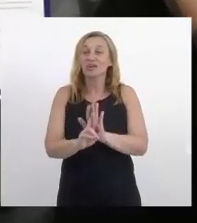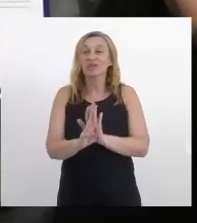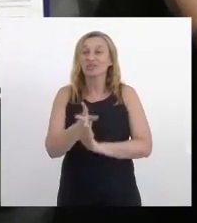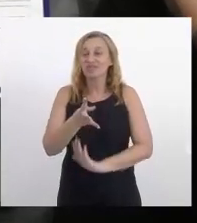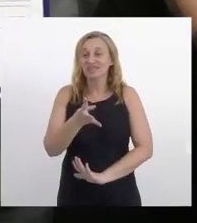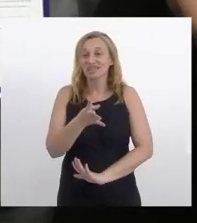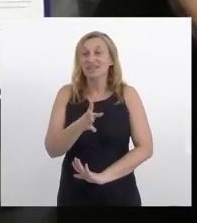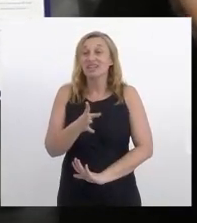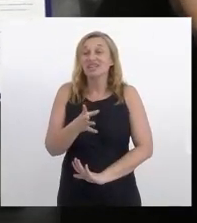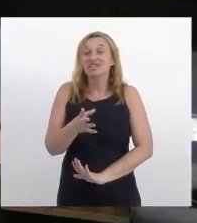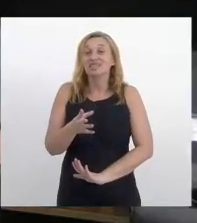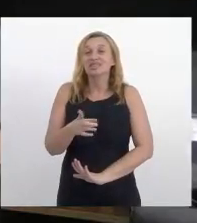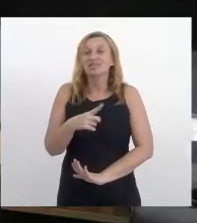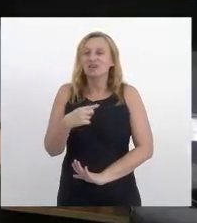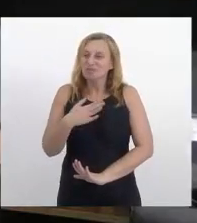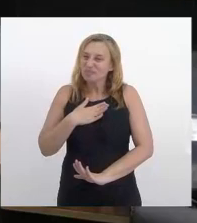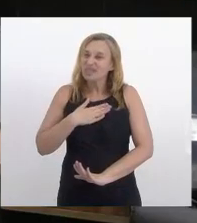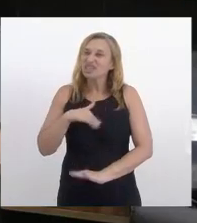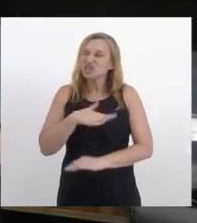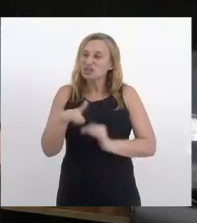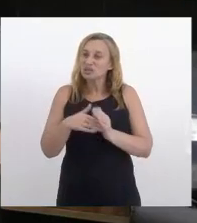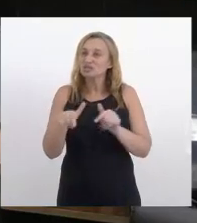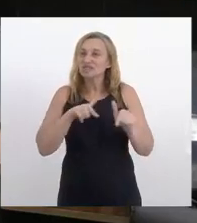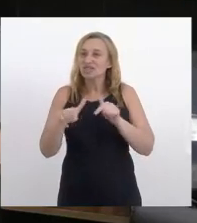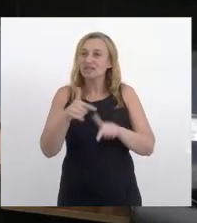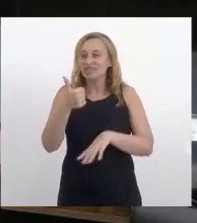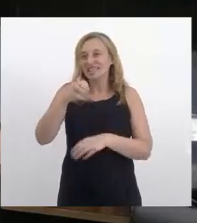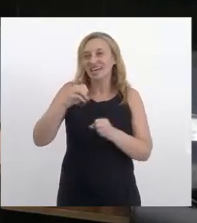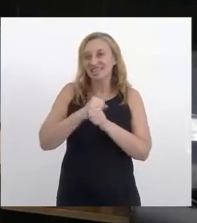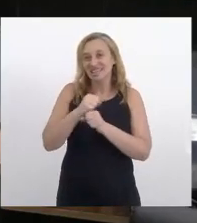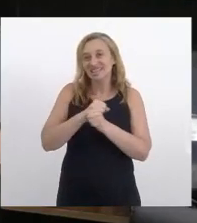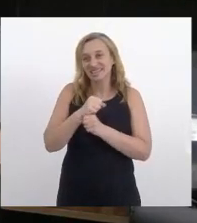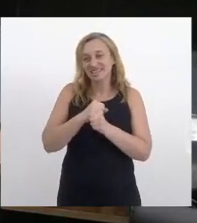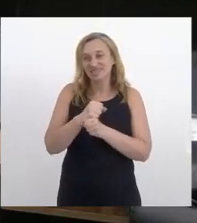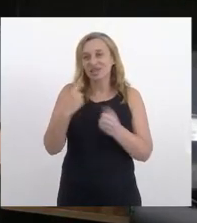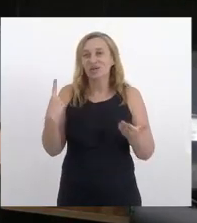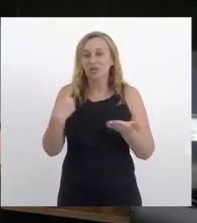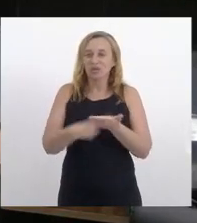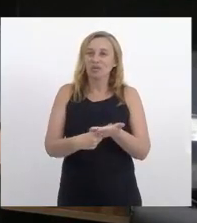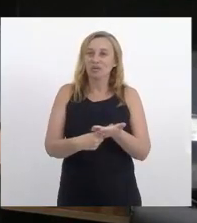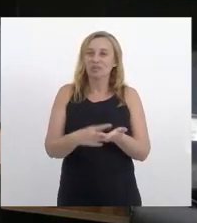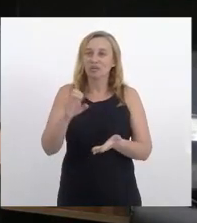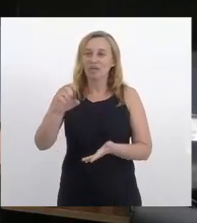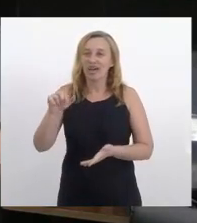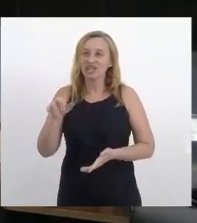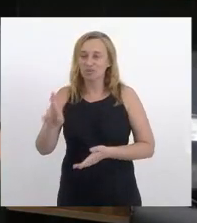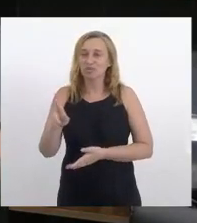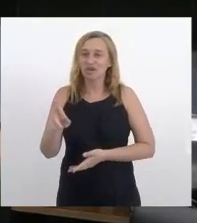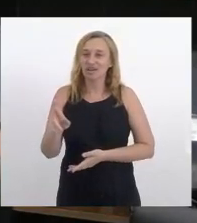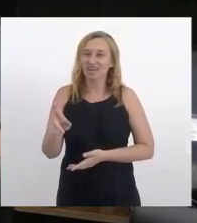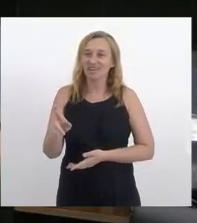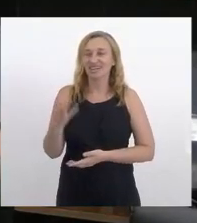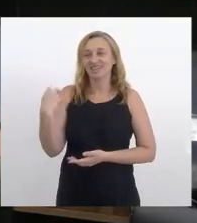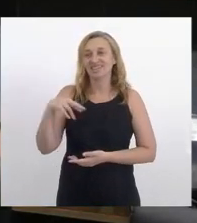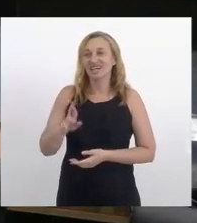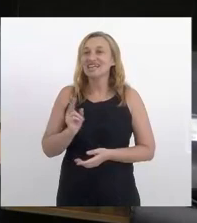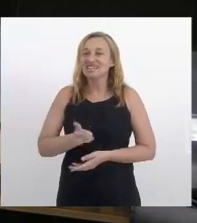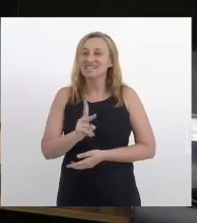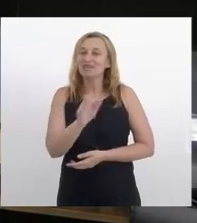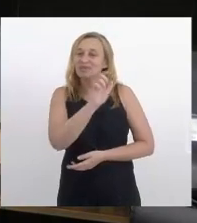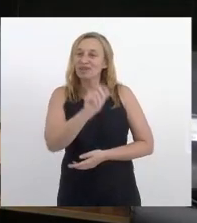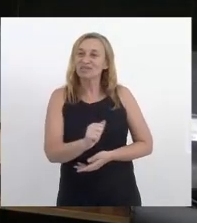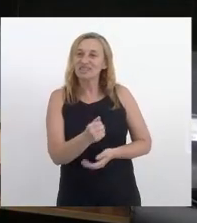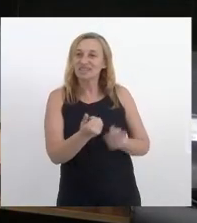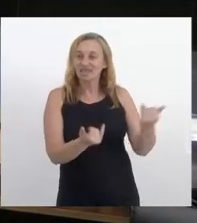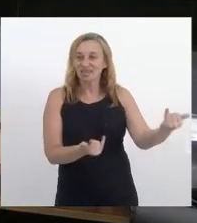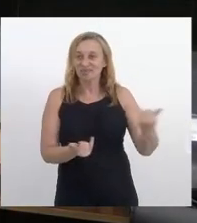só a mim, mas todos os trabalhos que nós fazemos durante esses 10 anos de compromisso com a Expo Religião. Porque sempre que a Luzia me liga, eu